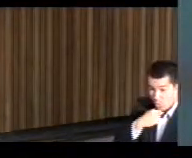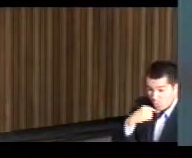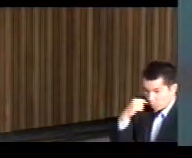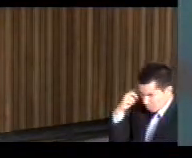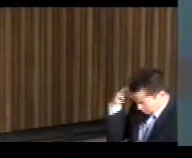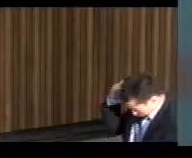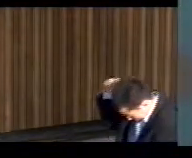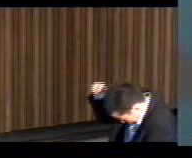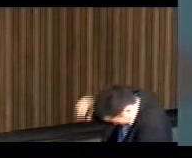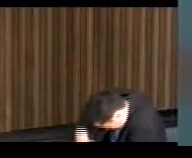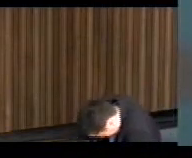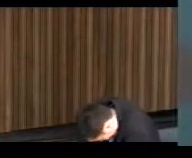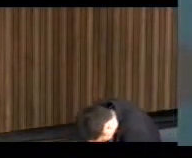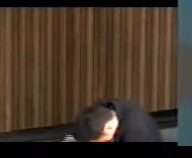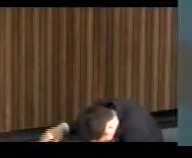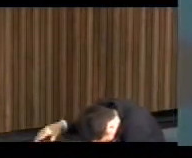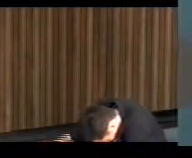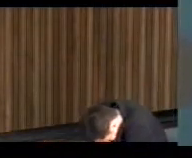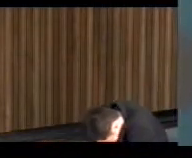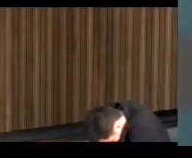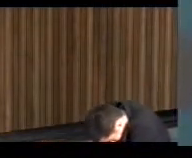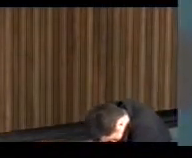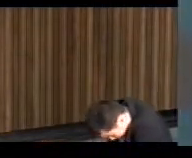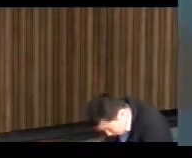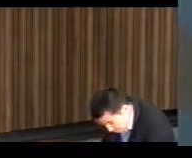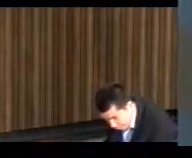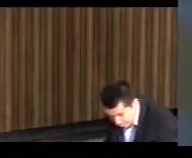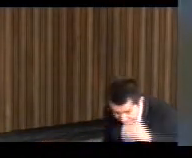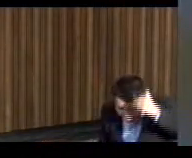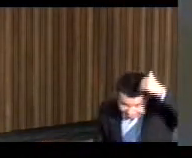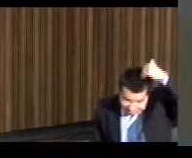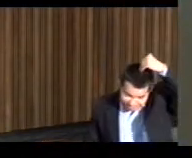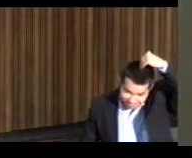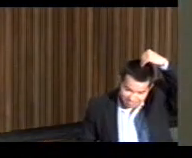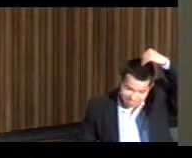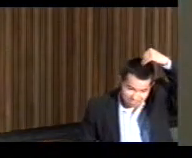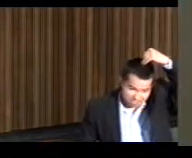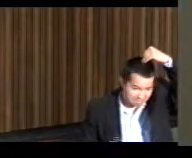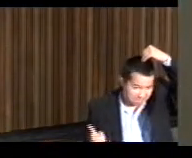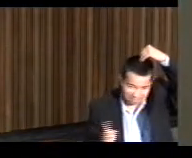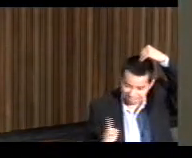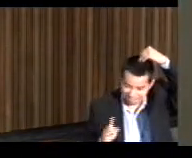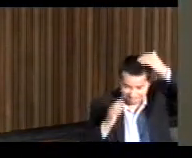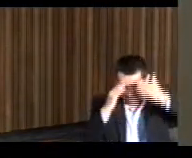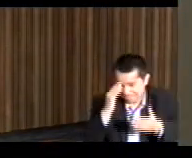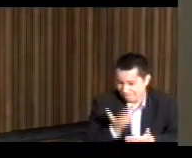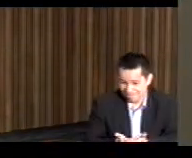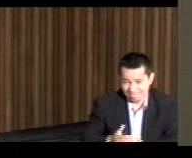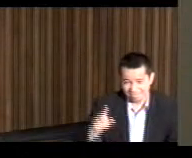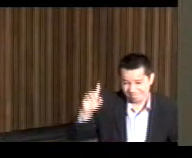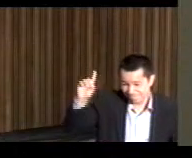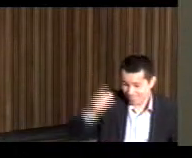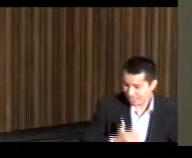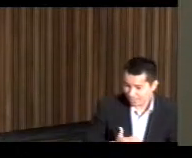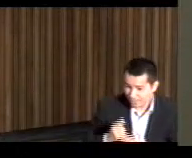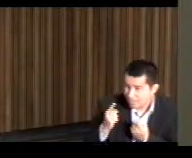ele sabe que Deus está ali, mas ele não consegue conter os sentimentos dele. E ele começa a dar